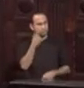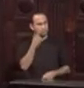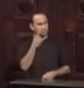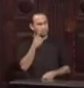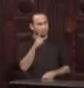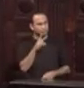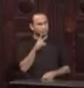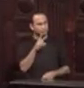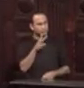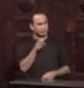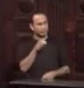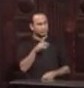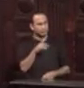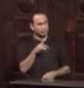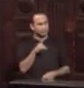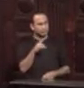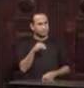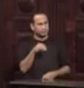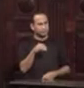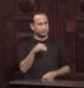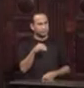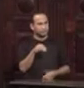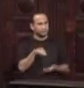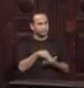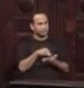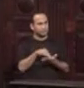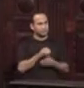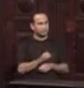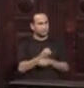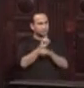baixada pelo secretário de Educação do Estado, que pretende